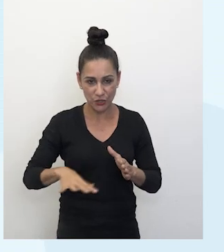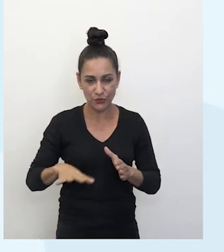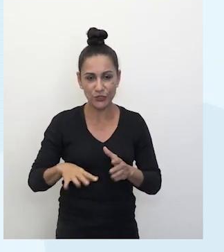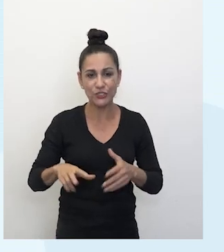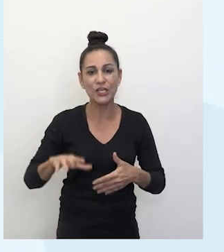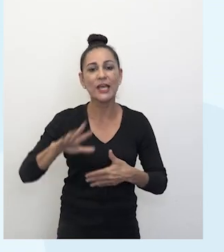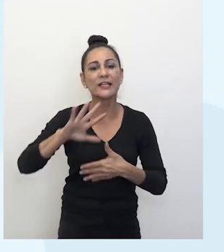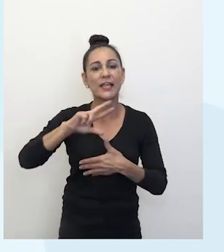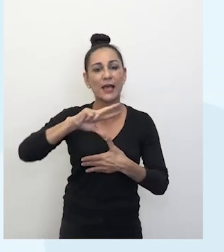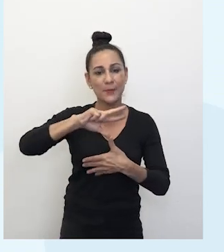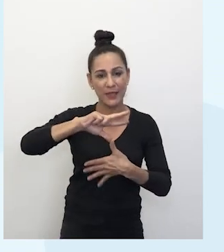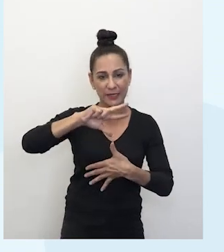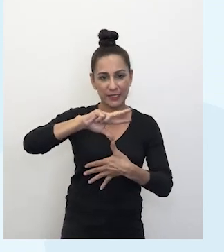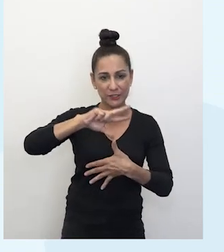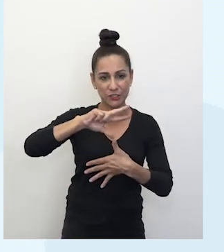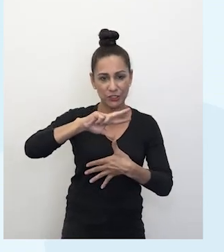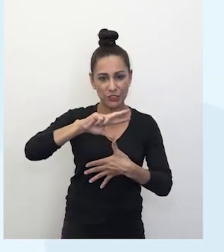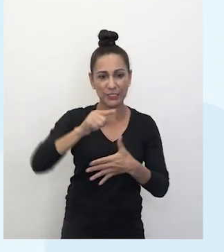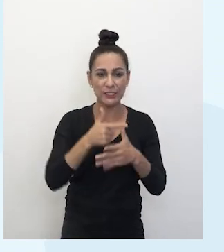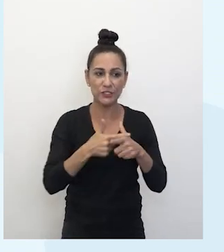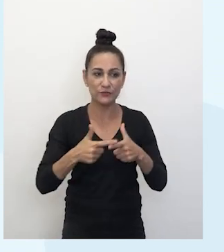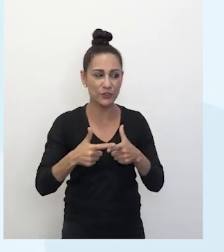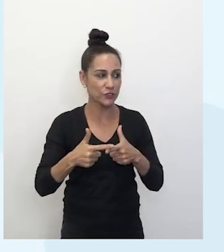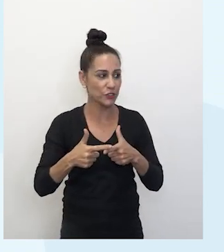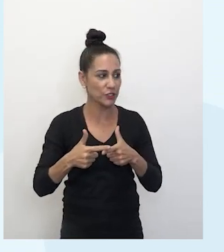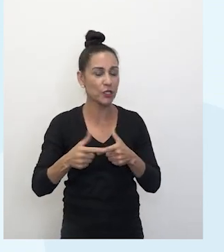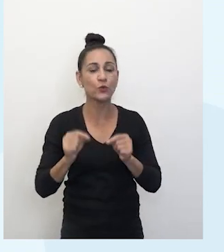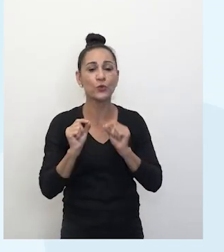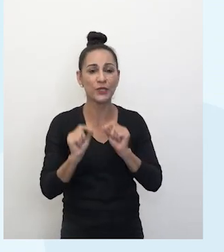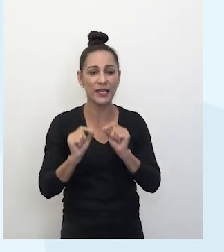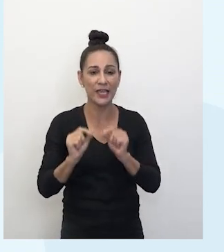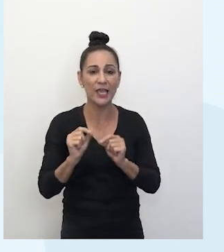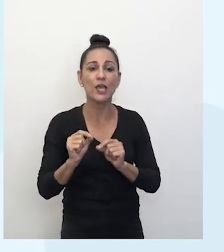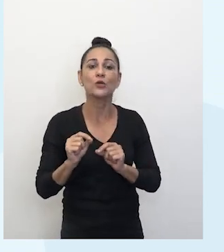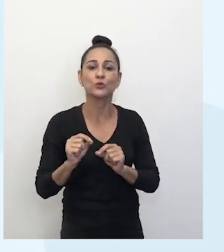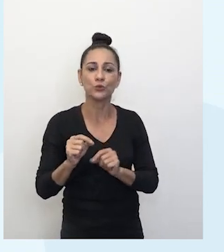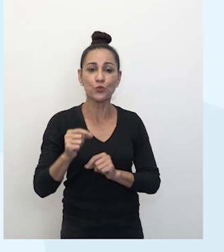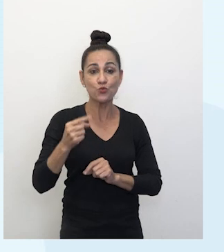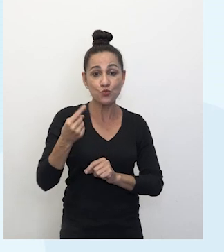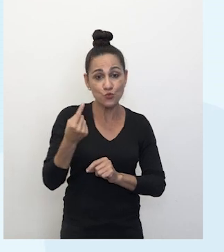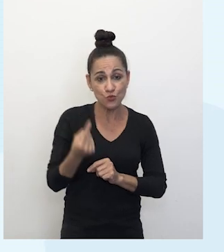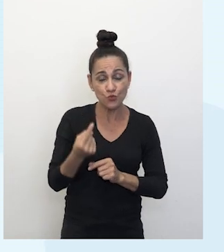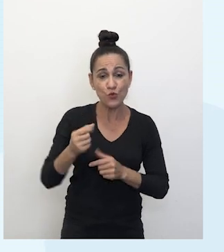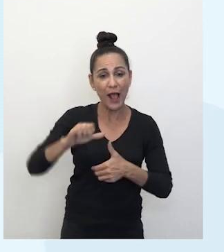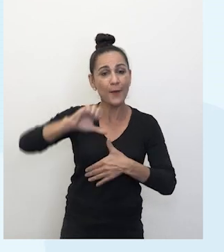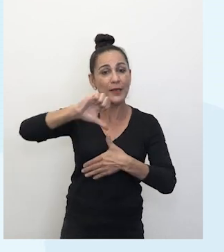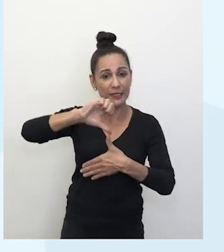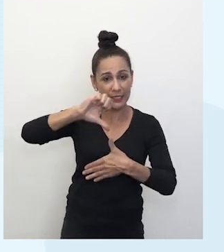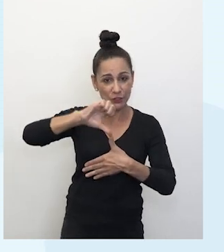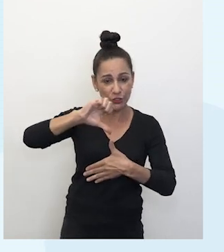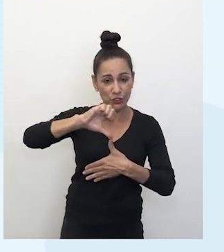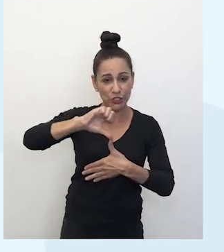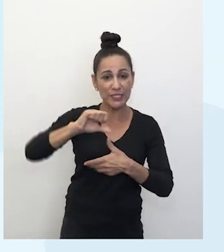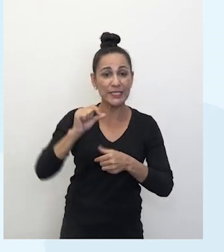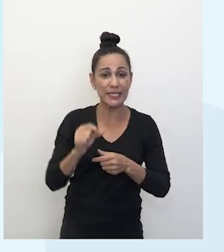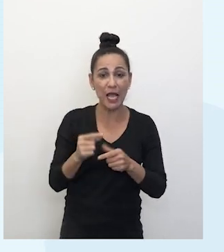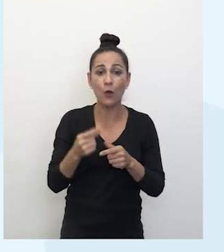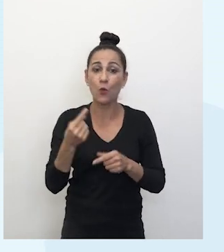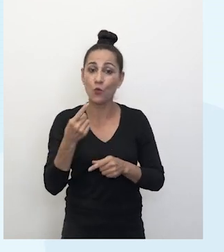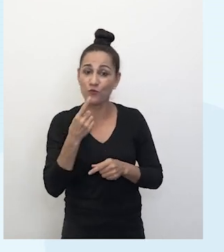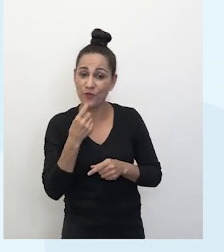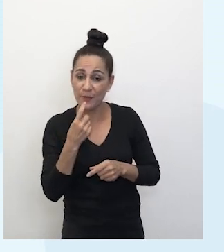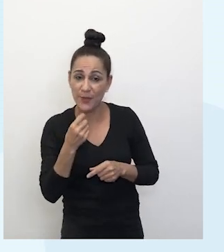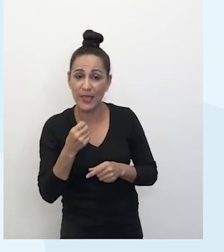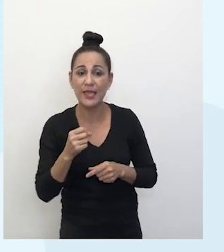Latina da América Latina está dividida aí num nós temos aí a América Andina que está em vermelho em dois